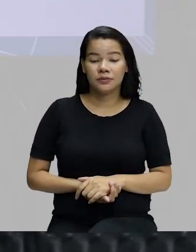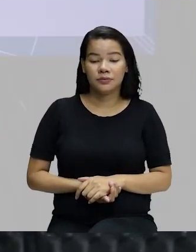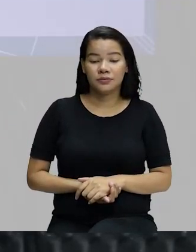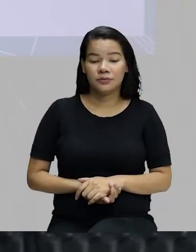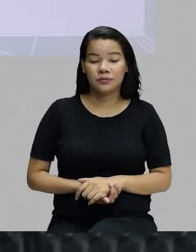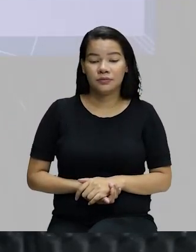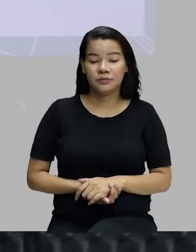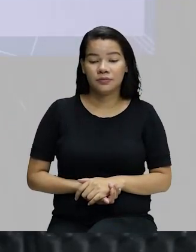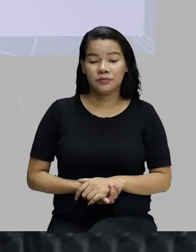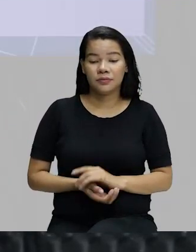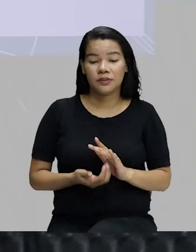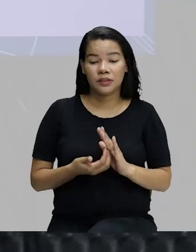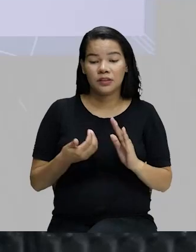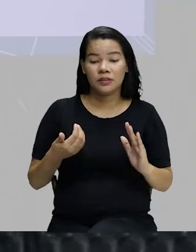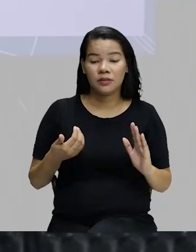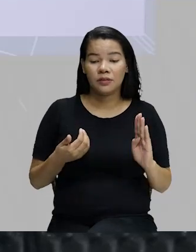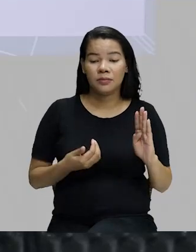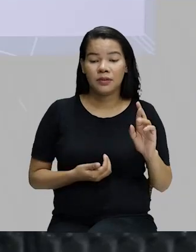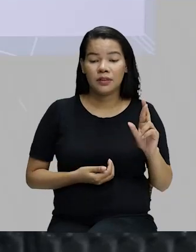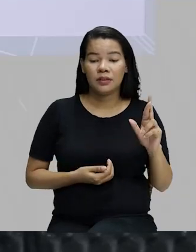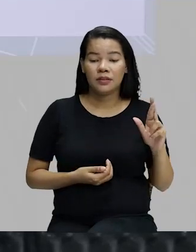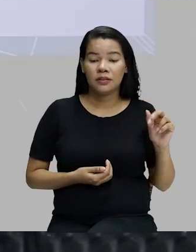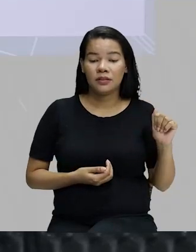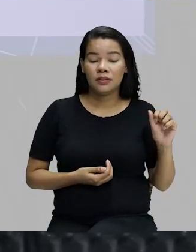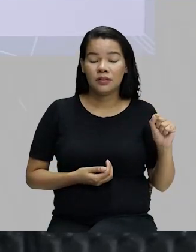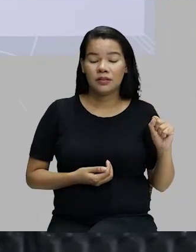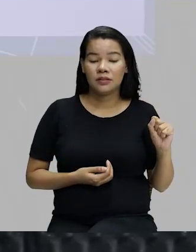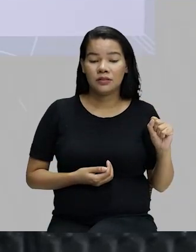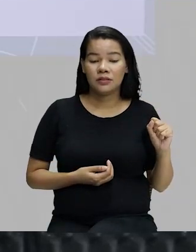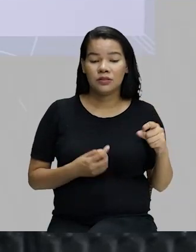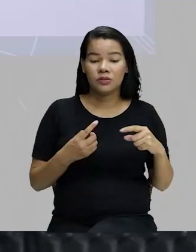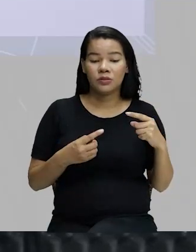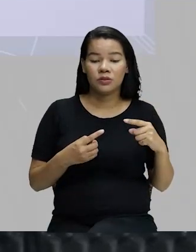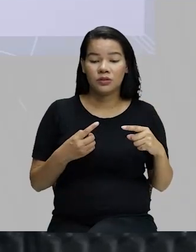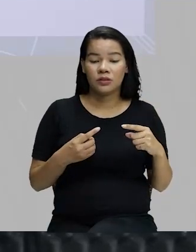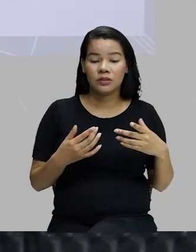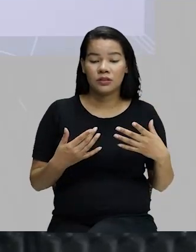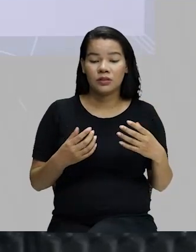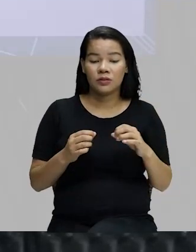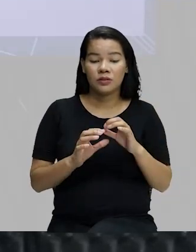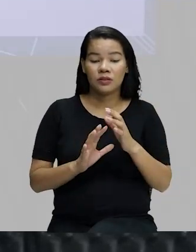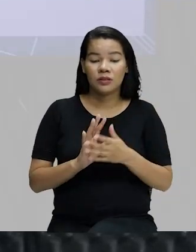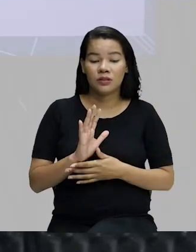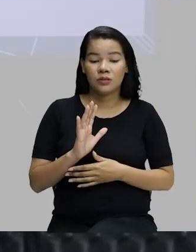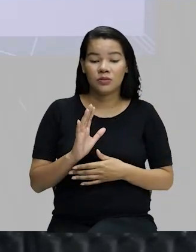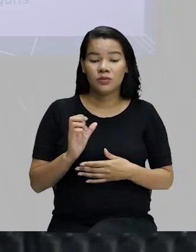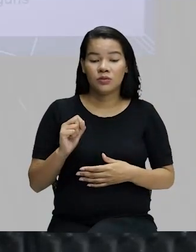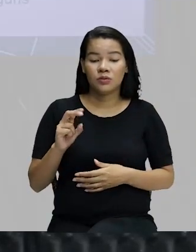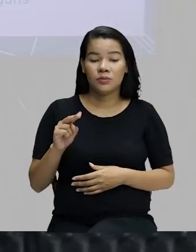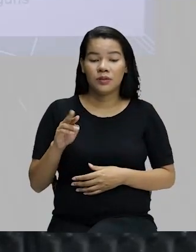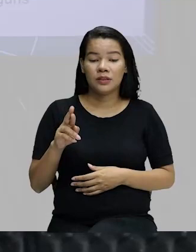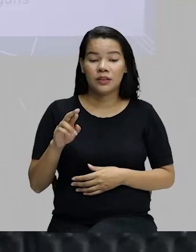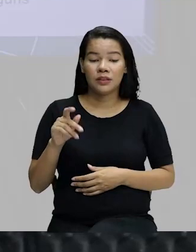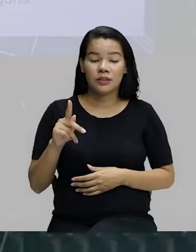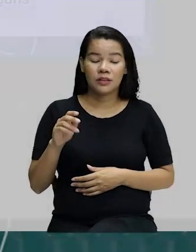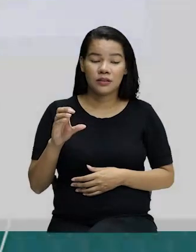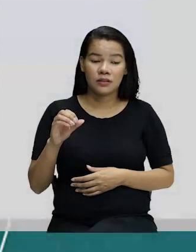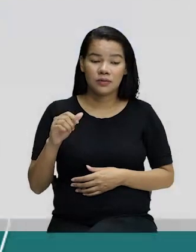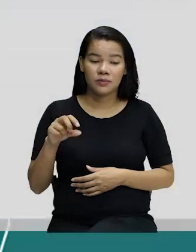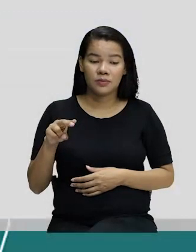certo? Foram retiradas as barras de controle, do núcleo, causando o superaquecimento da